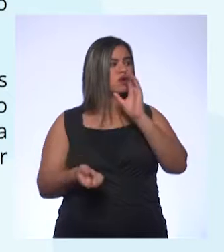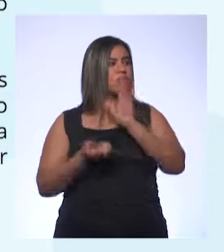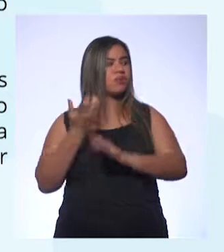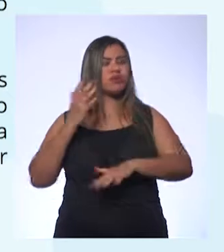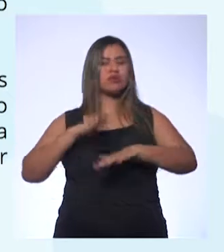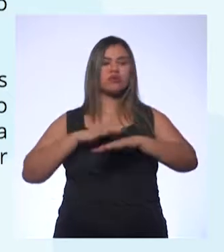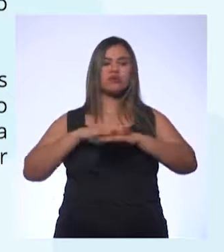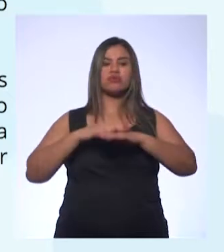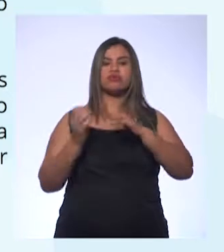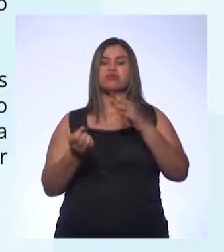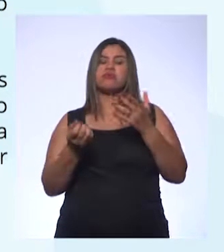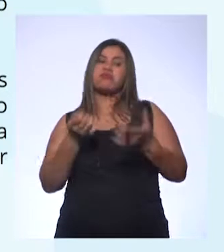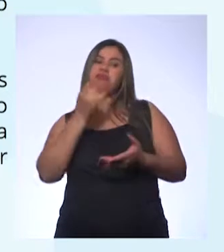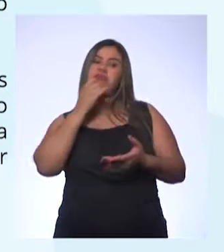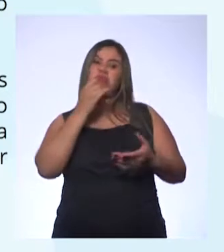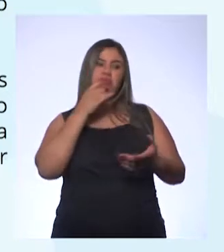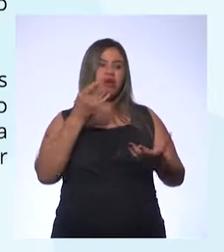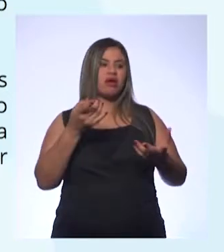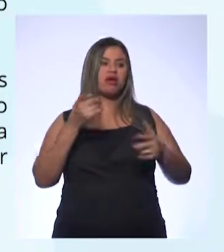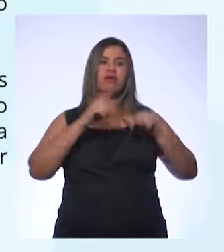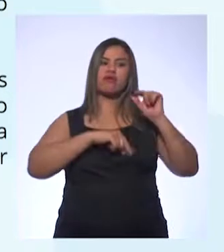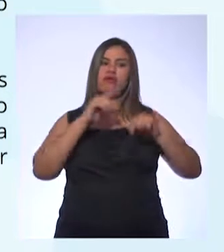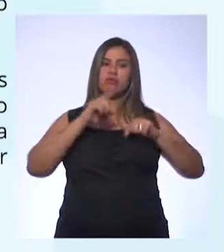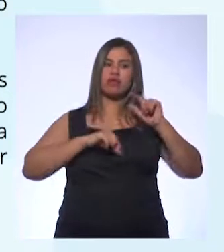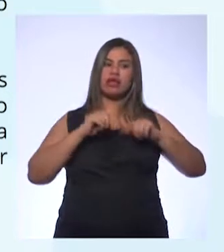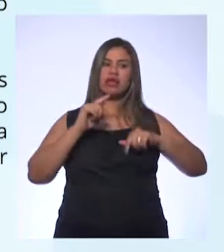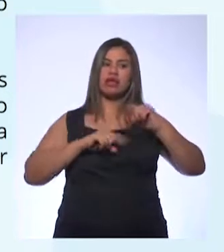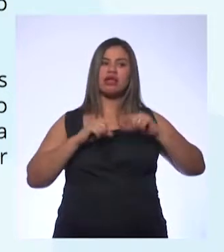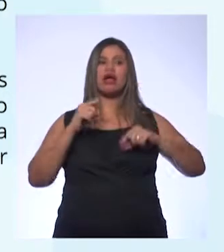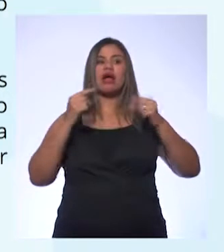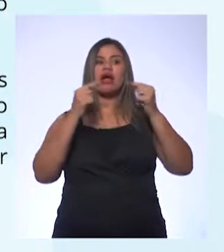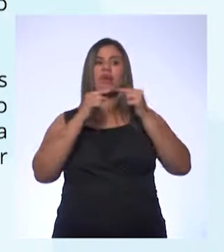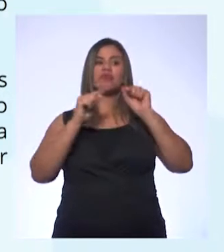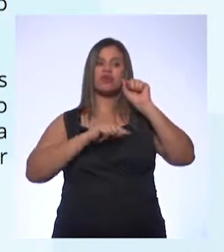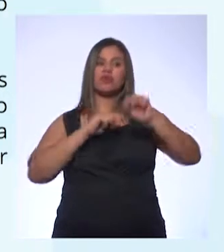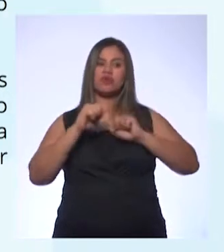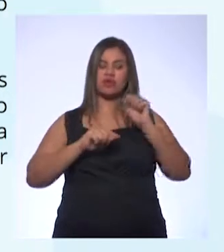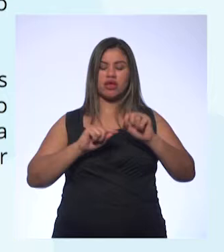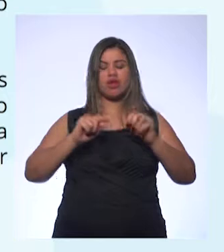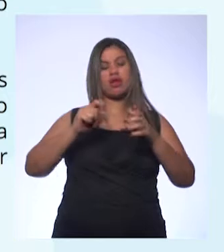artística. Instrumentos, são as ferramentas utilizadas para manipular os